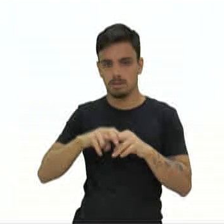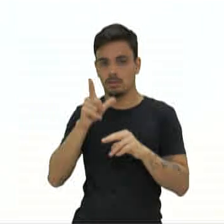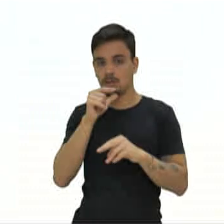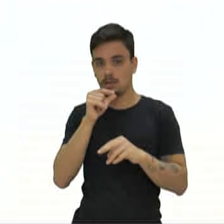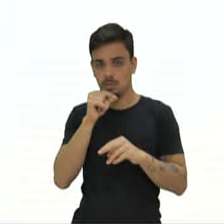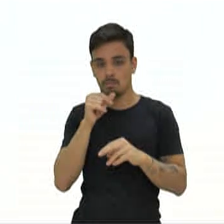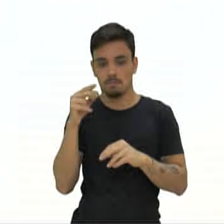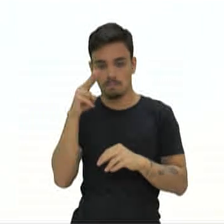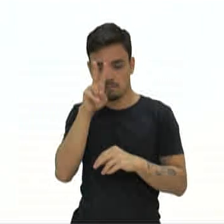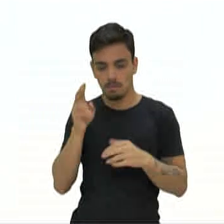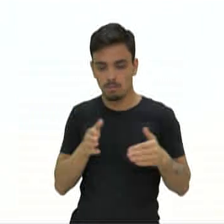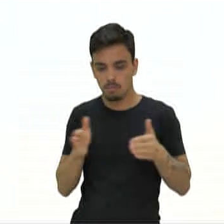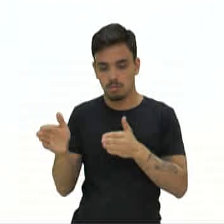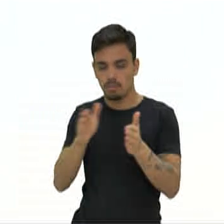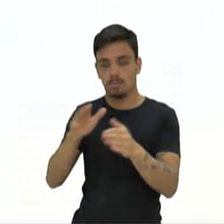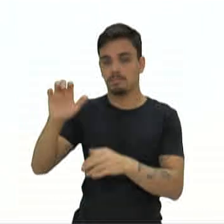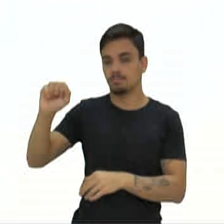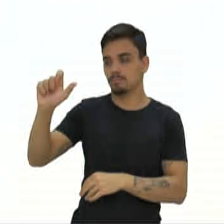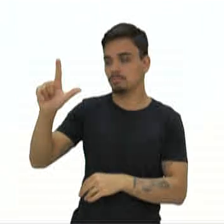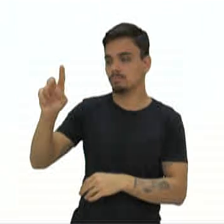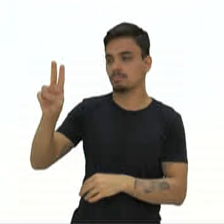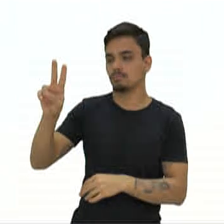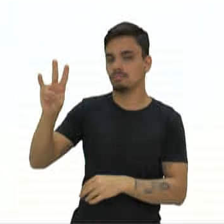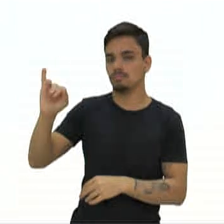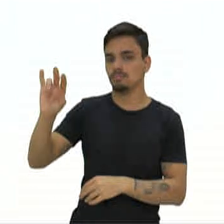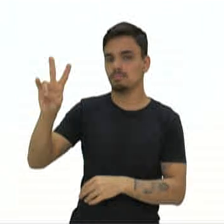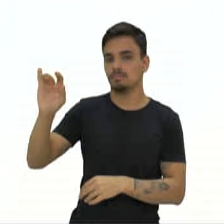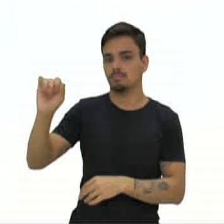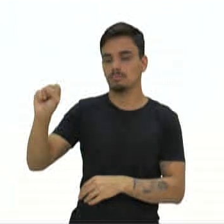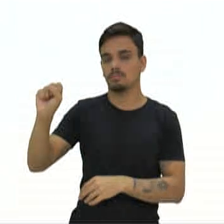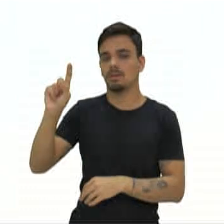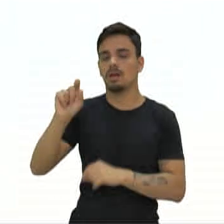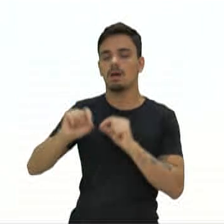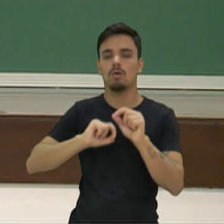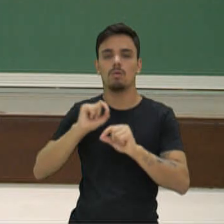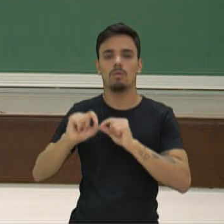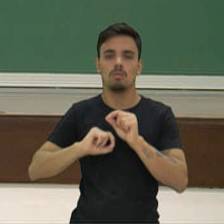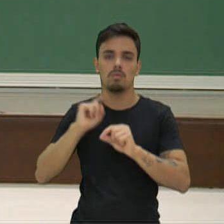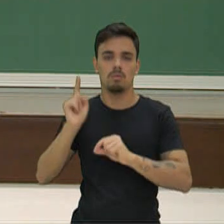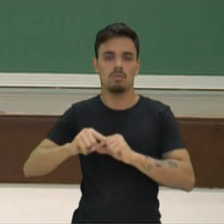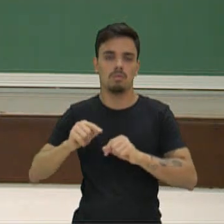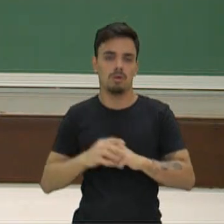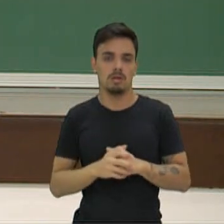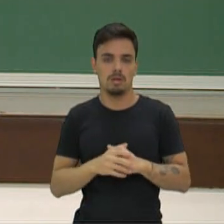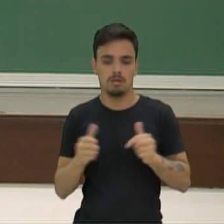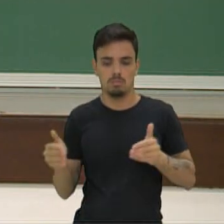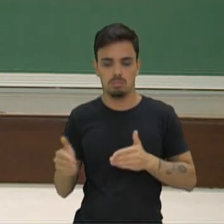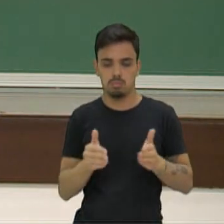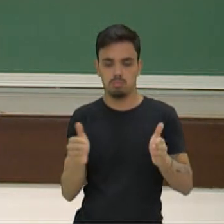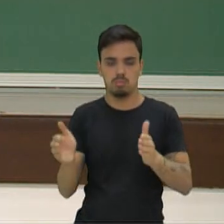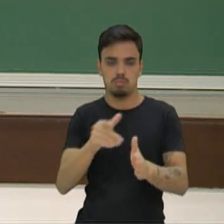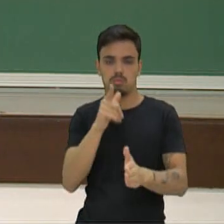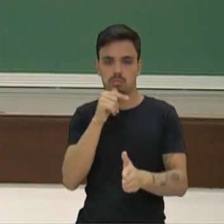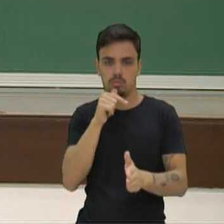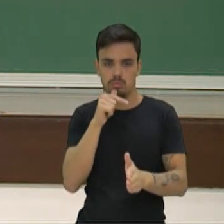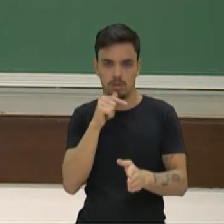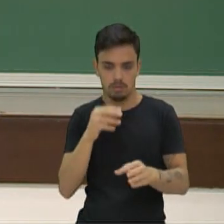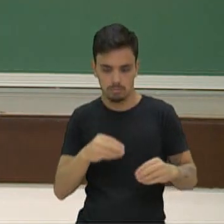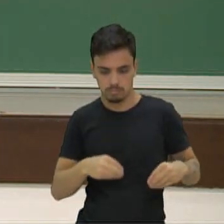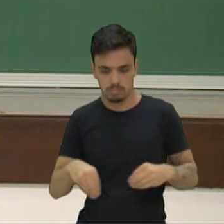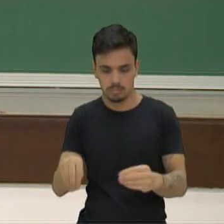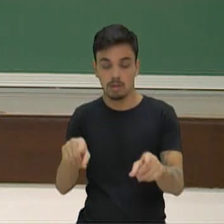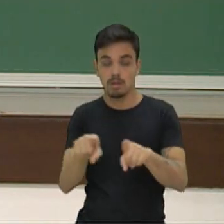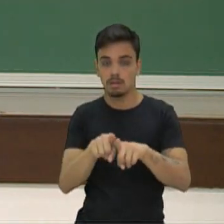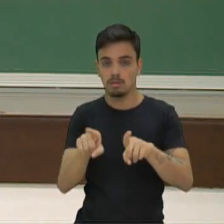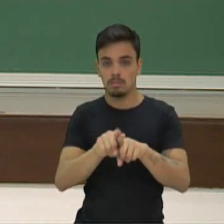águas, aluviais, aluvião, é do fluxo dessa água que é carregada e